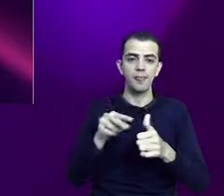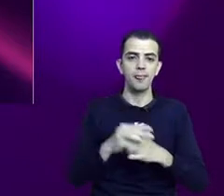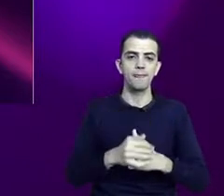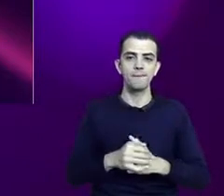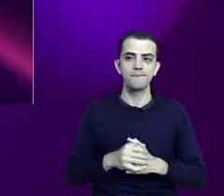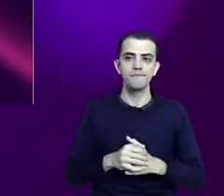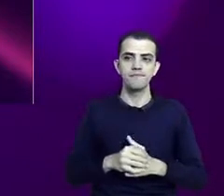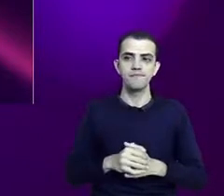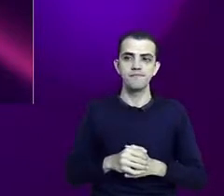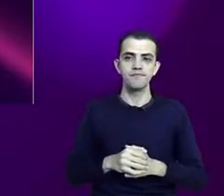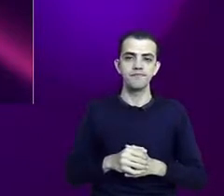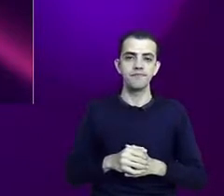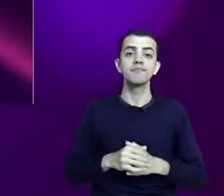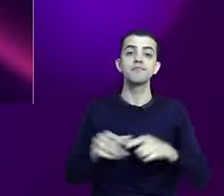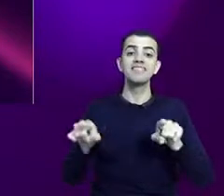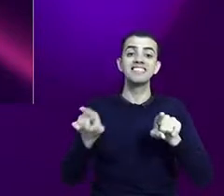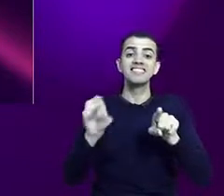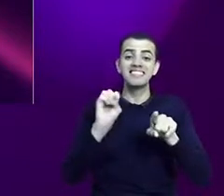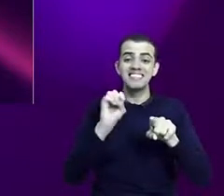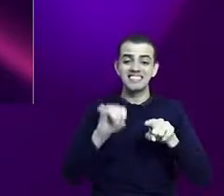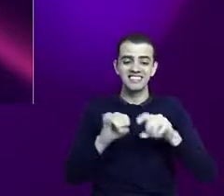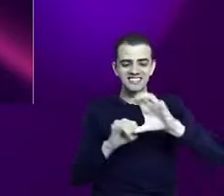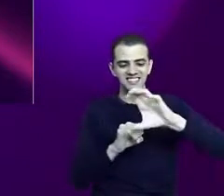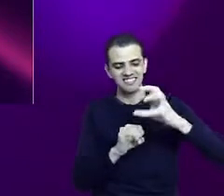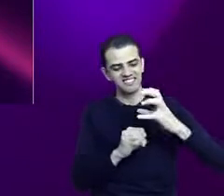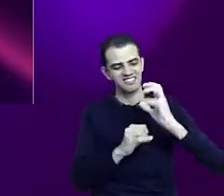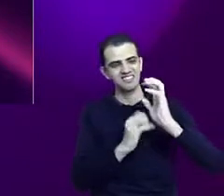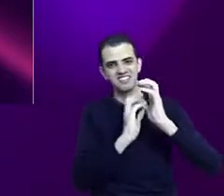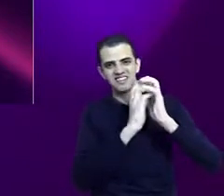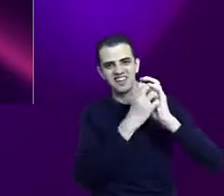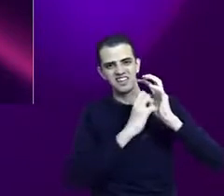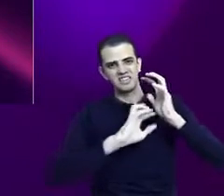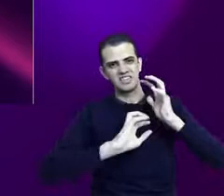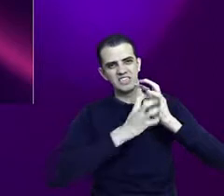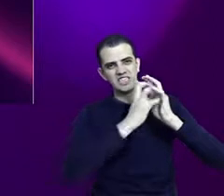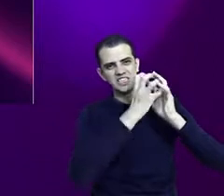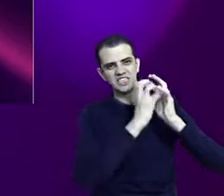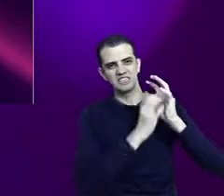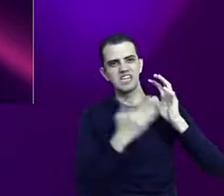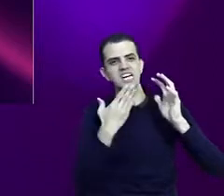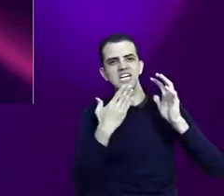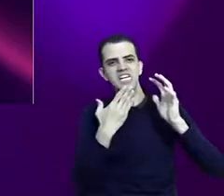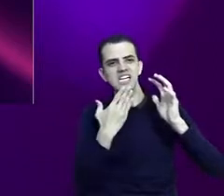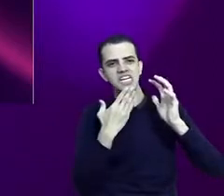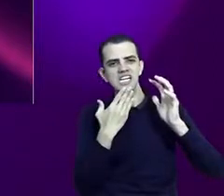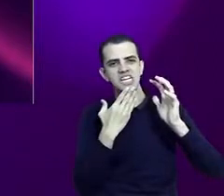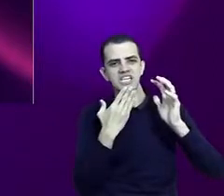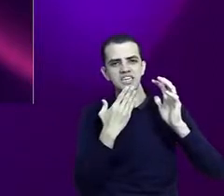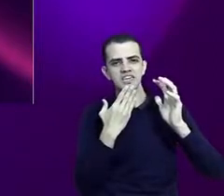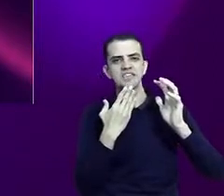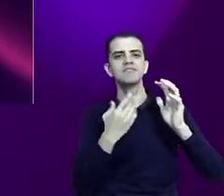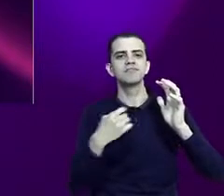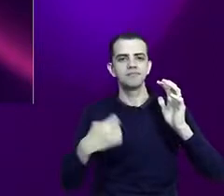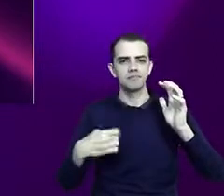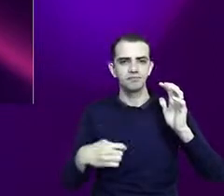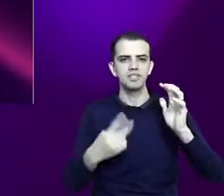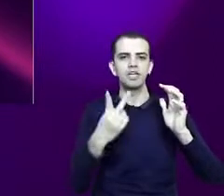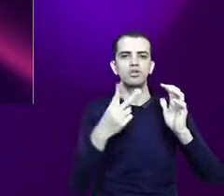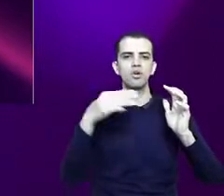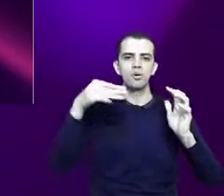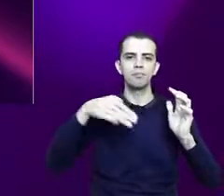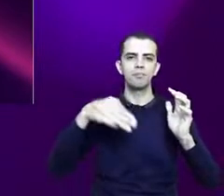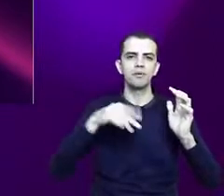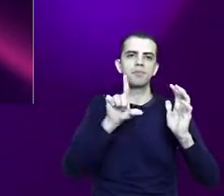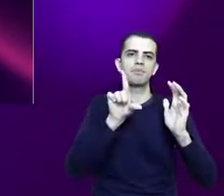o acetábulo tem uma grande deformidade, a gente pode começar com a fresa 2 milímetros menor do